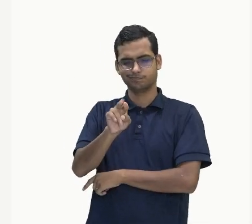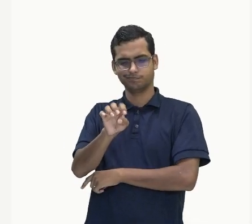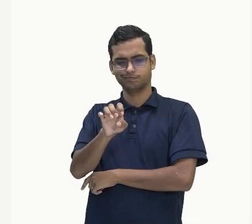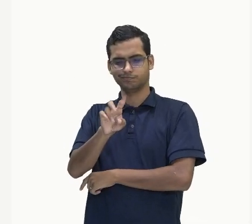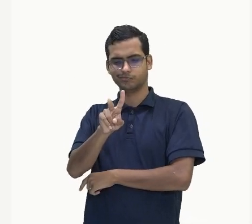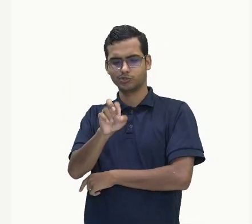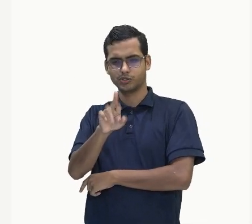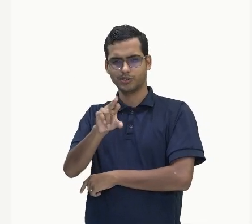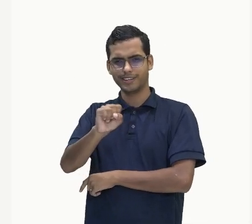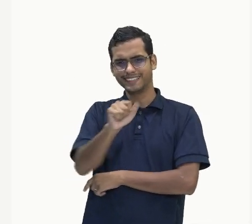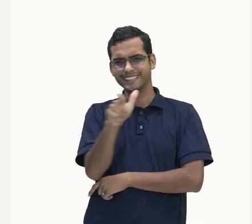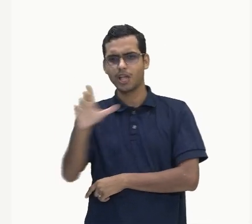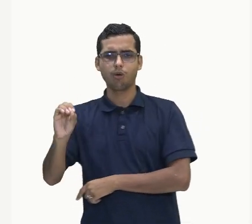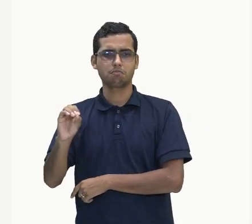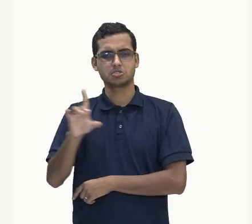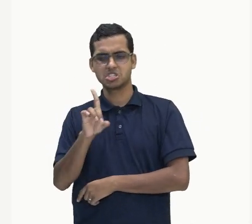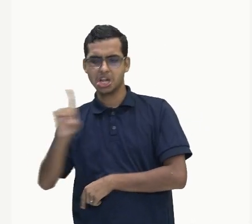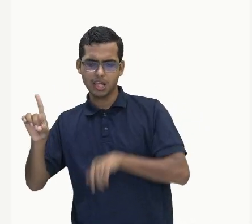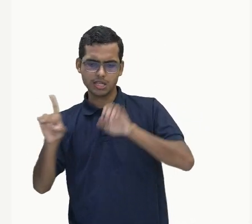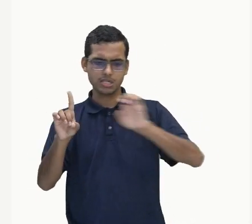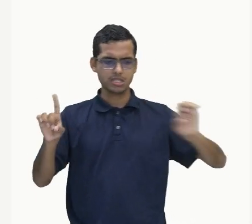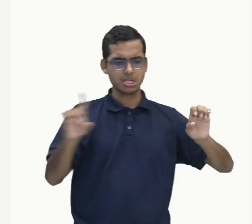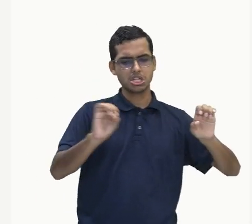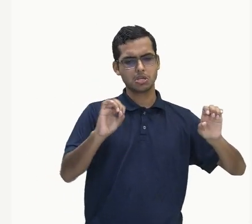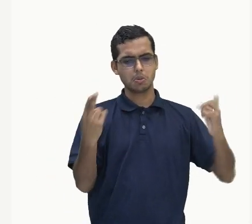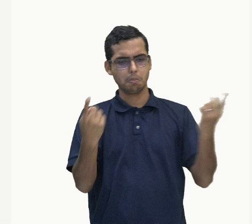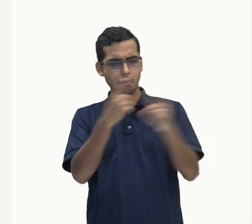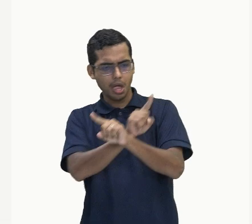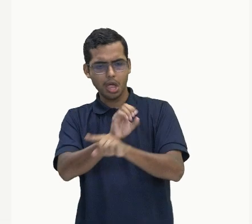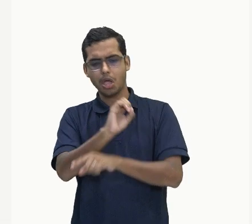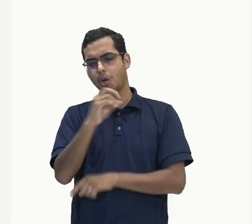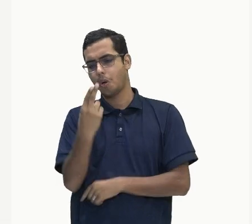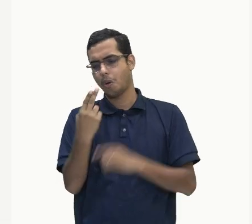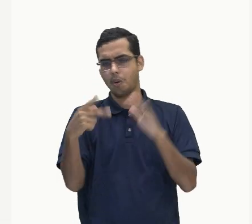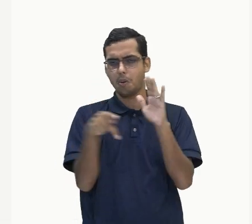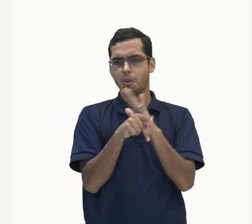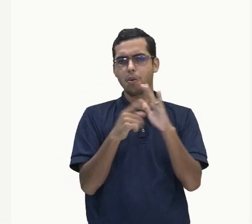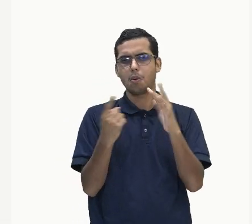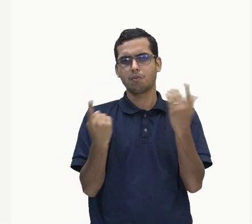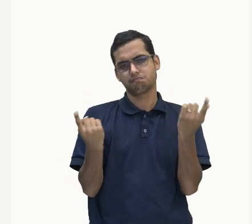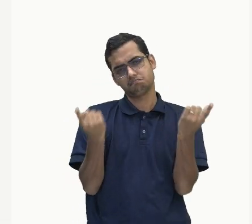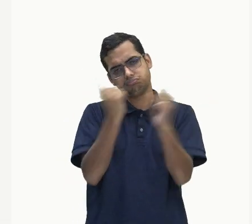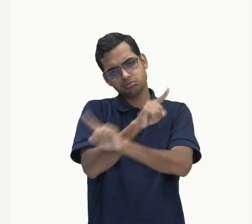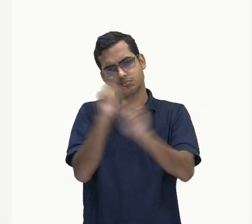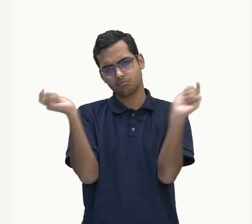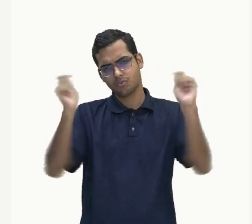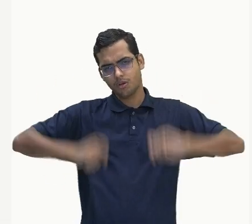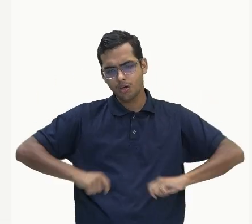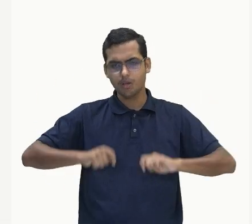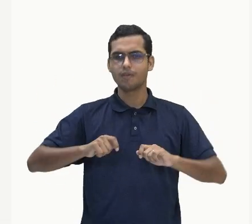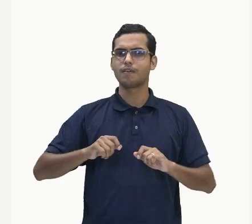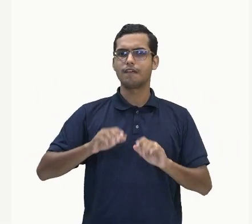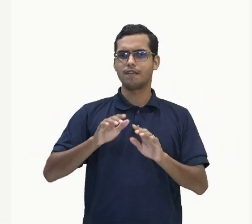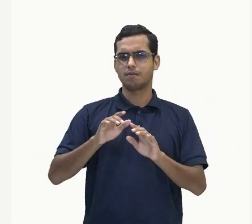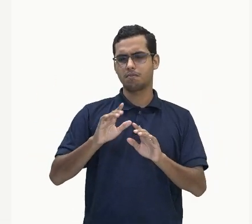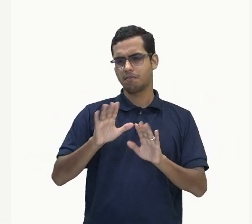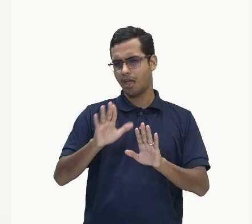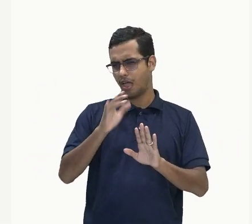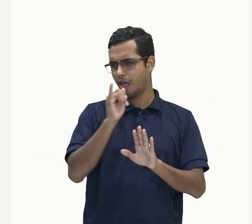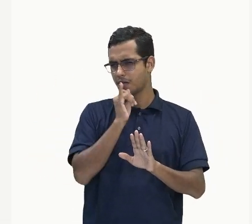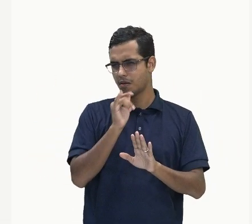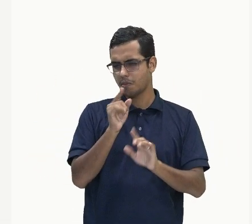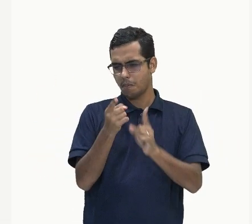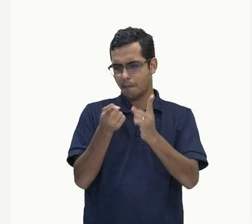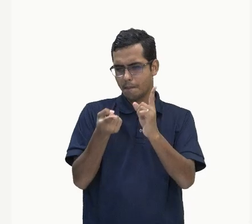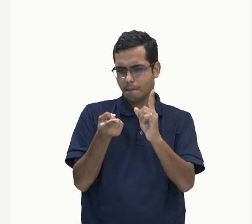a esquerda, ou vice-versa, mas não de baixo para cima. Então, nós temos aí o exemplo da letra